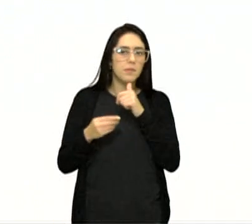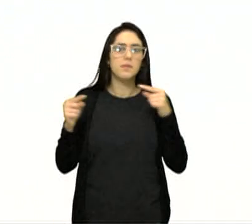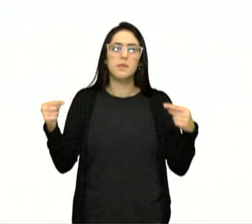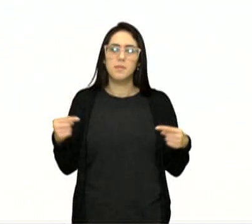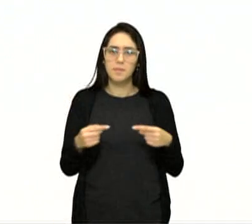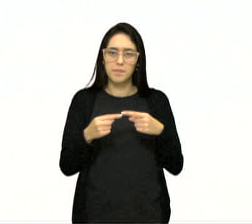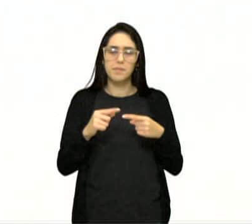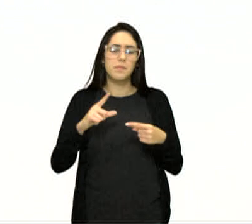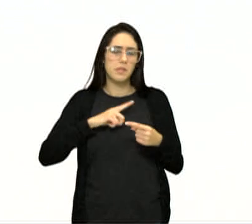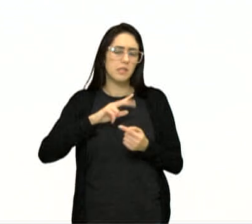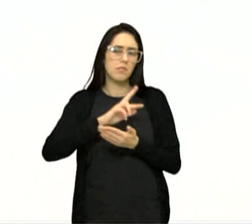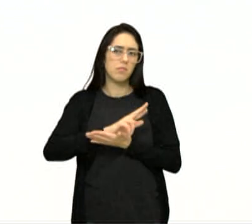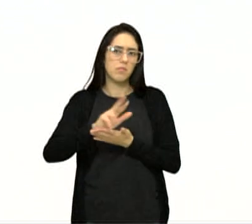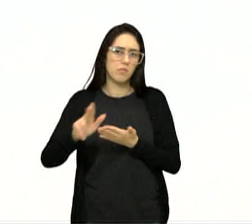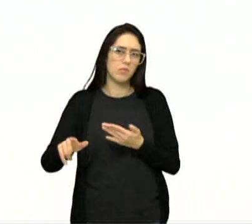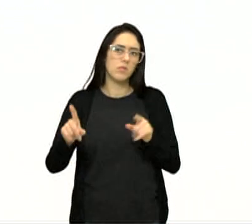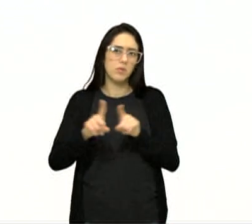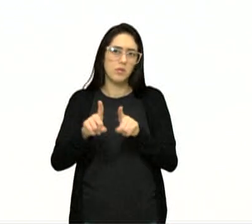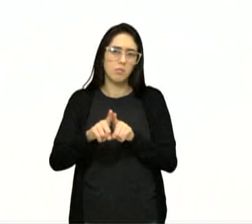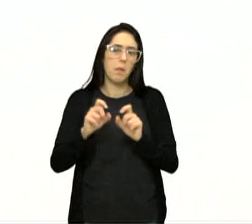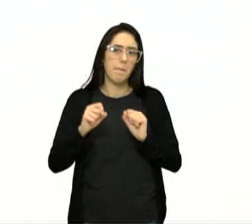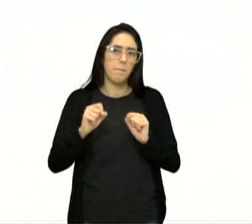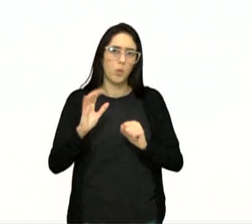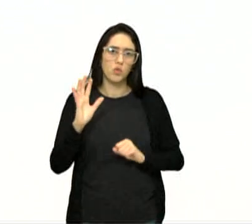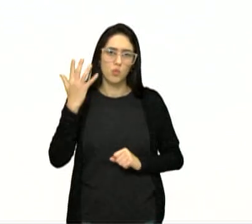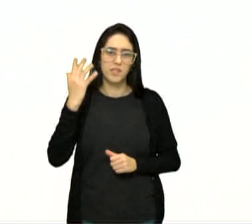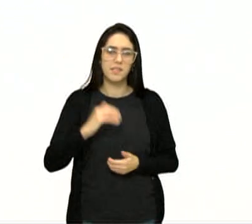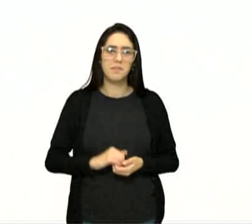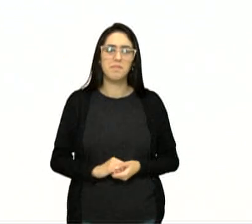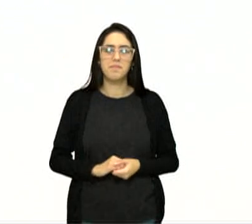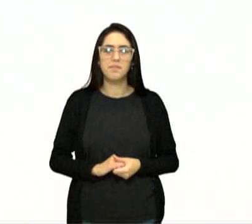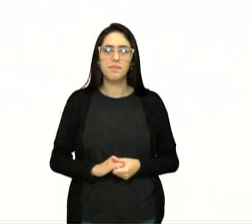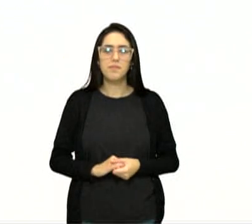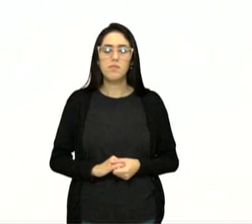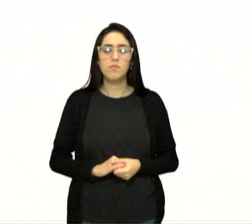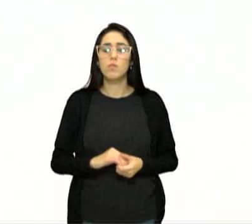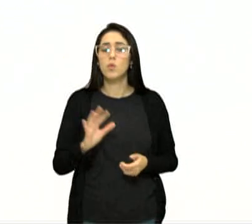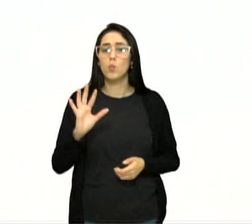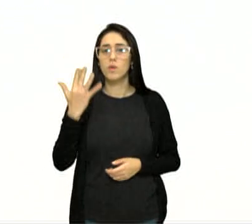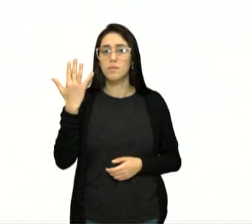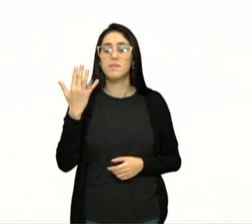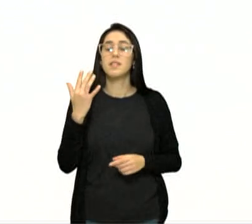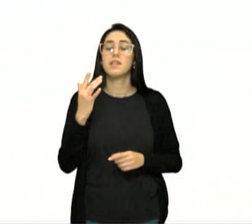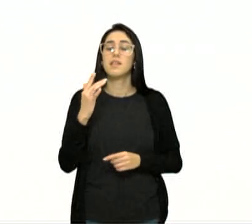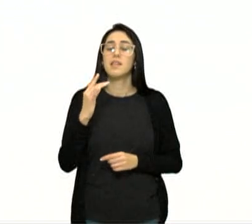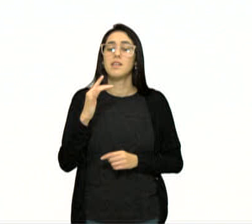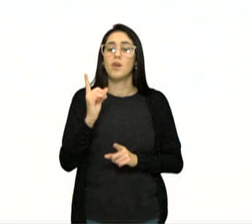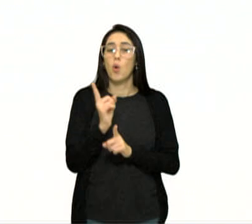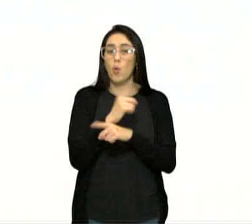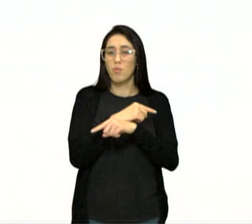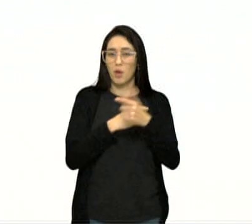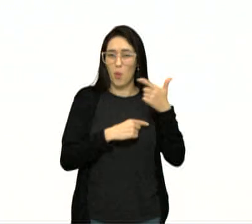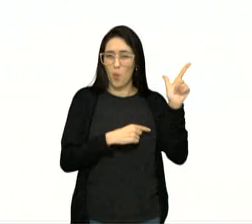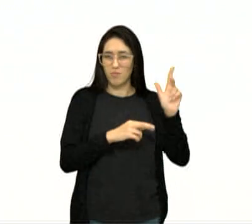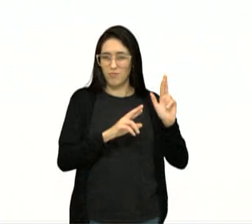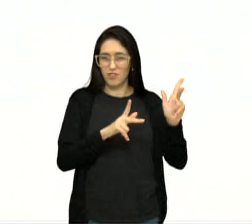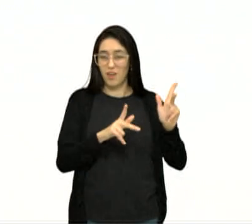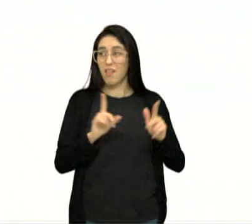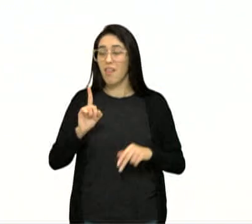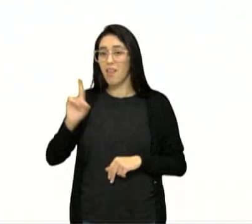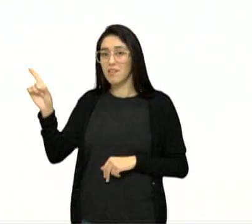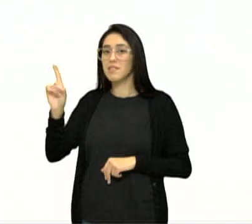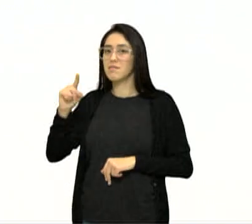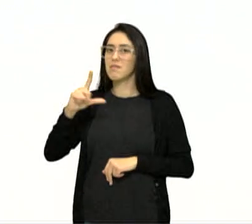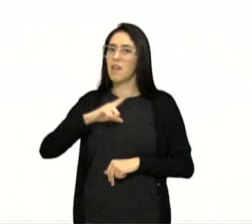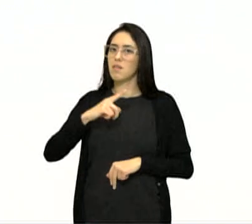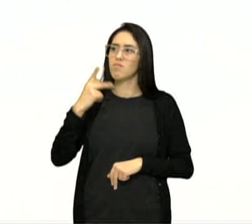outras particularidades que podem ocorrer durante esse processo ali. Só que, ao contrário da outra, ela tem aqui algumas